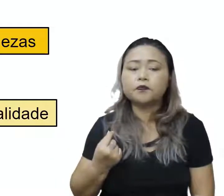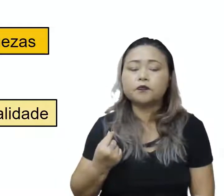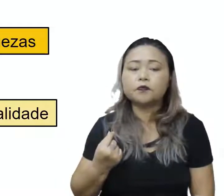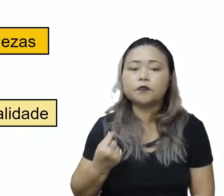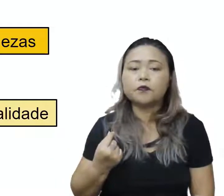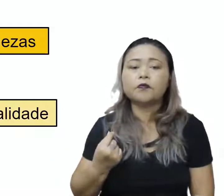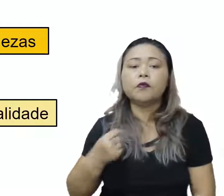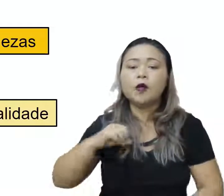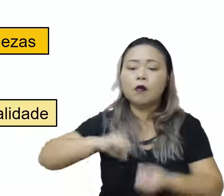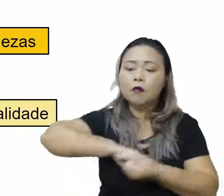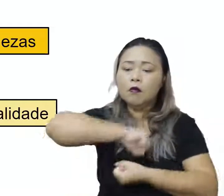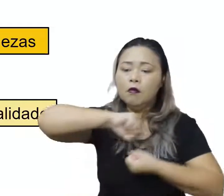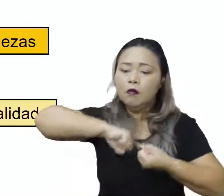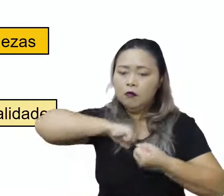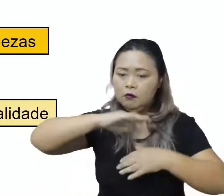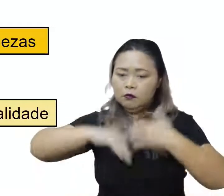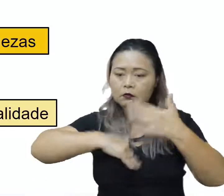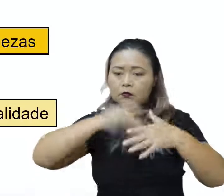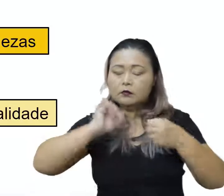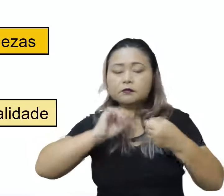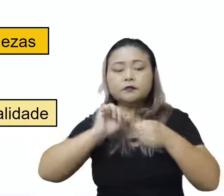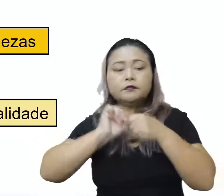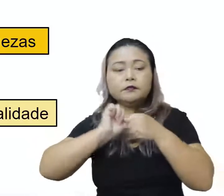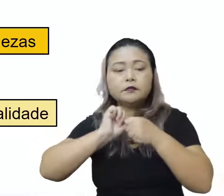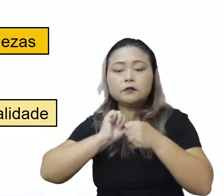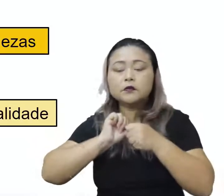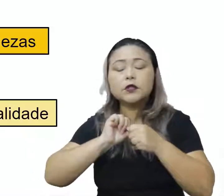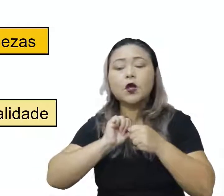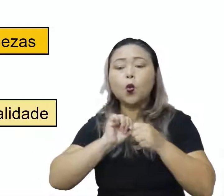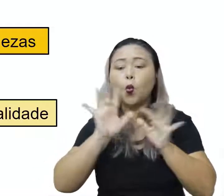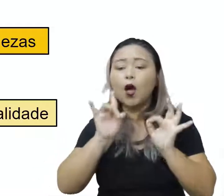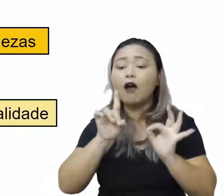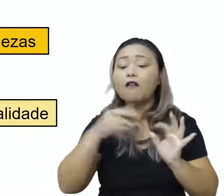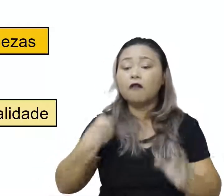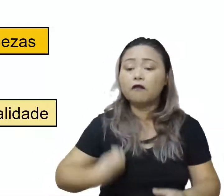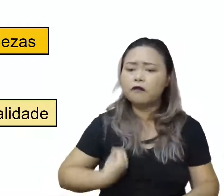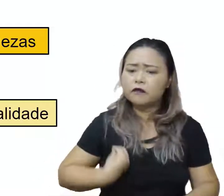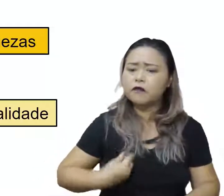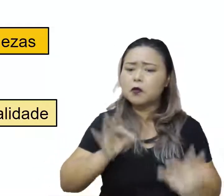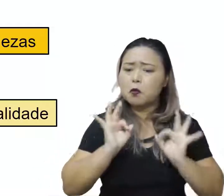O desenvolvimento sustentável, ele está ligado à questão da qualidade de vida.